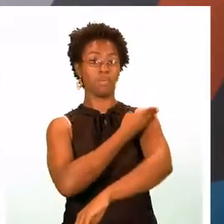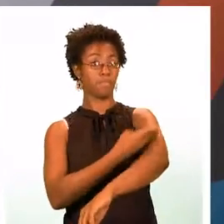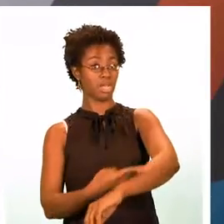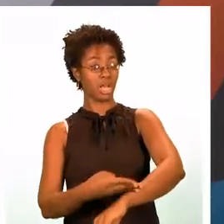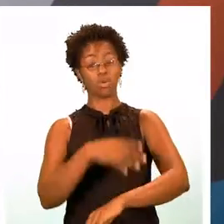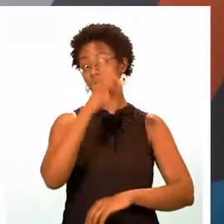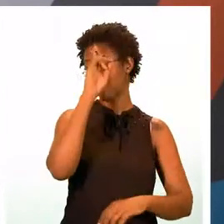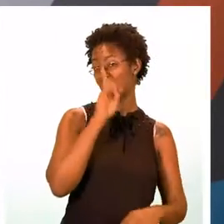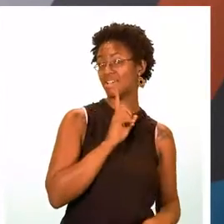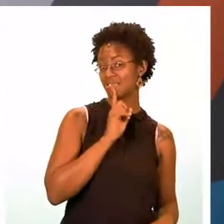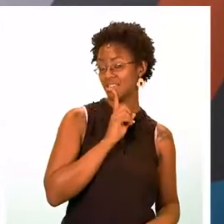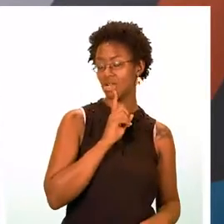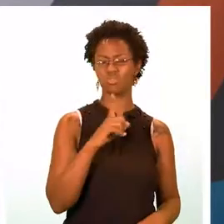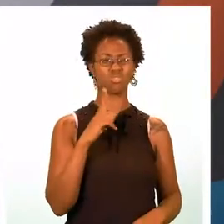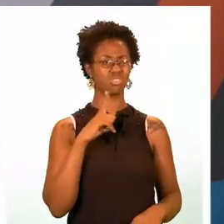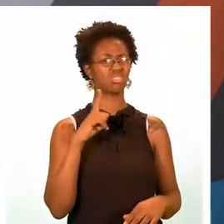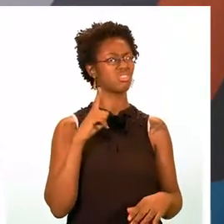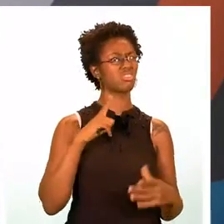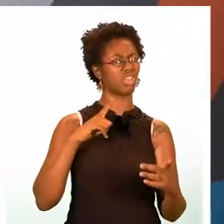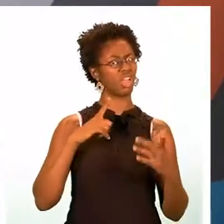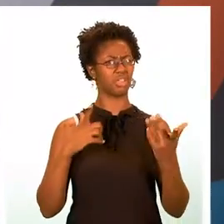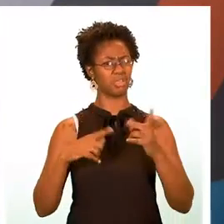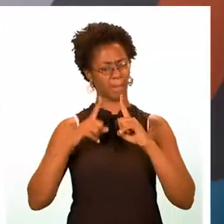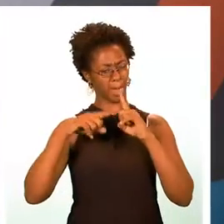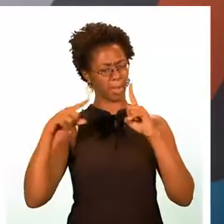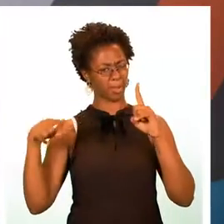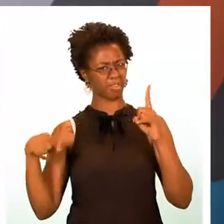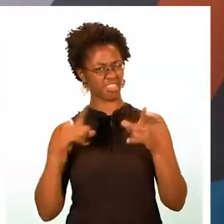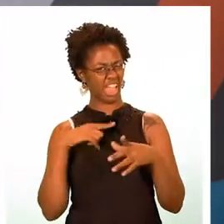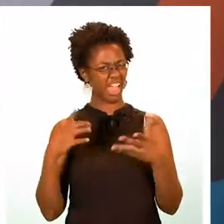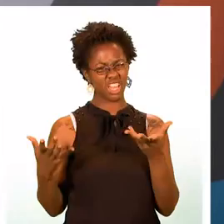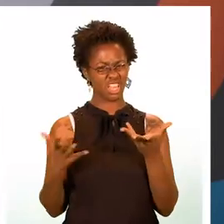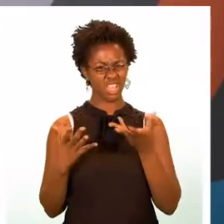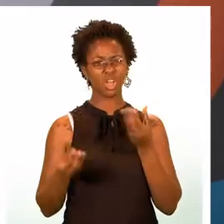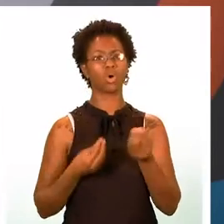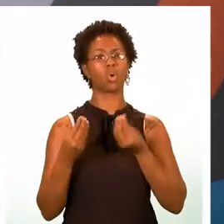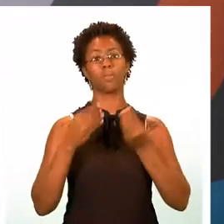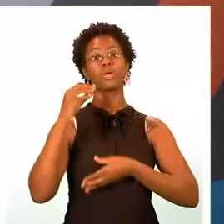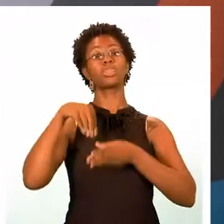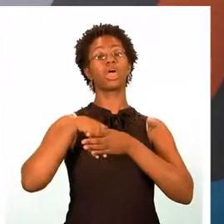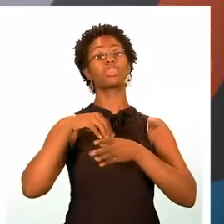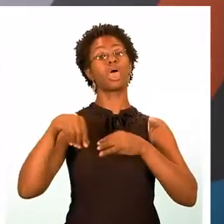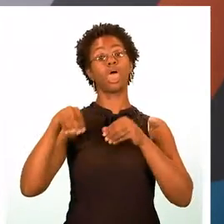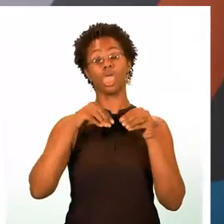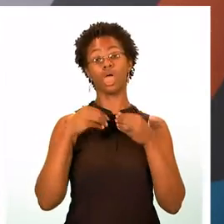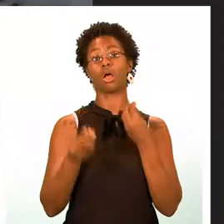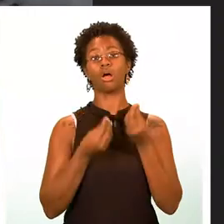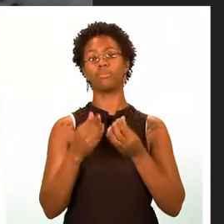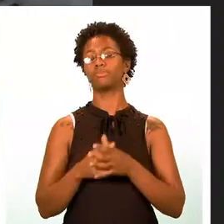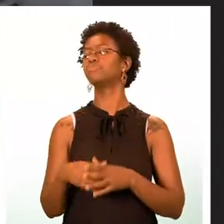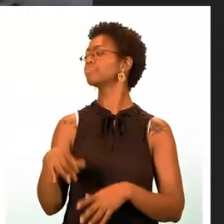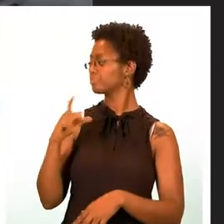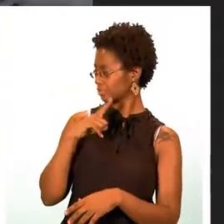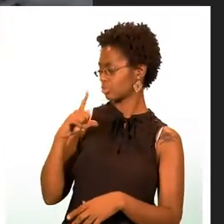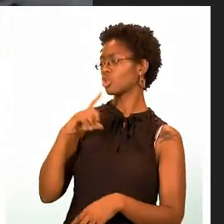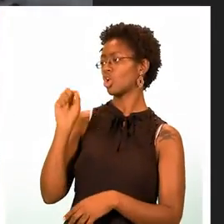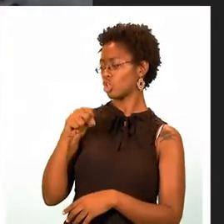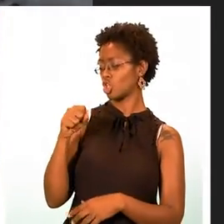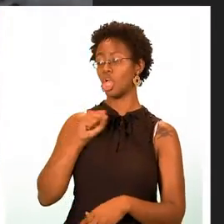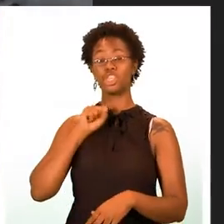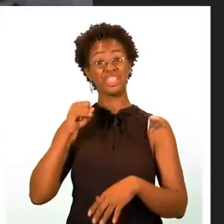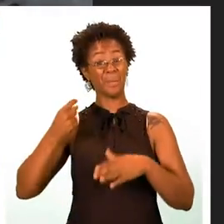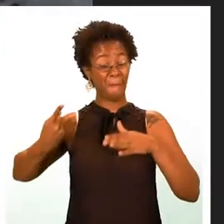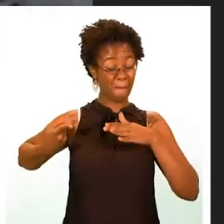o amarelo? Qual é? Existem, assim, uma gradação? Como é que funciona isso dentro Existe. Da Terra? Existe. Quanto